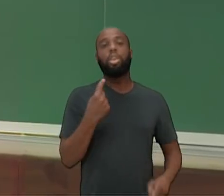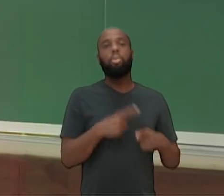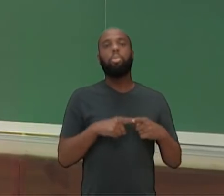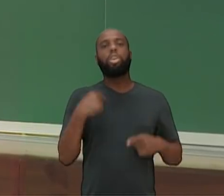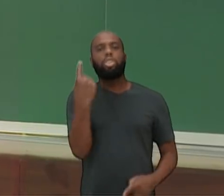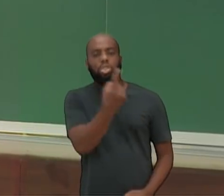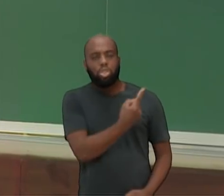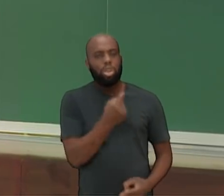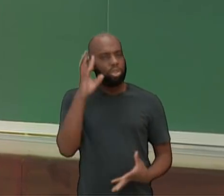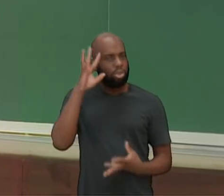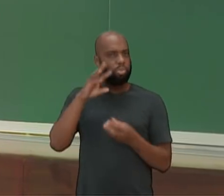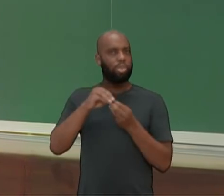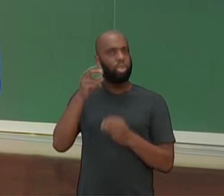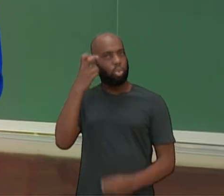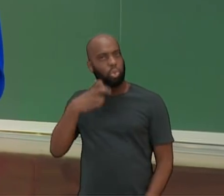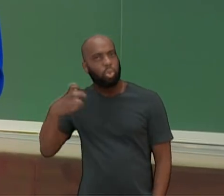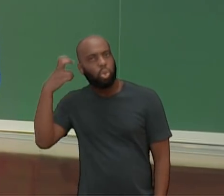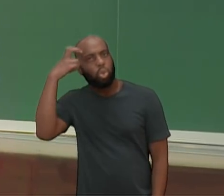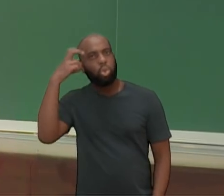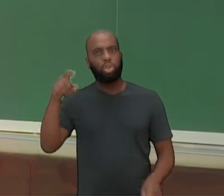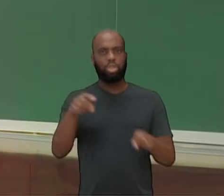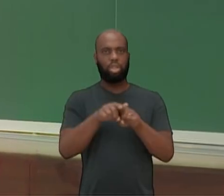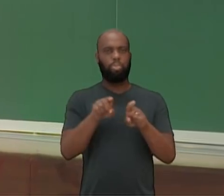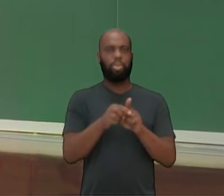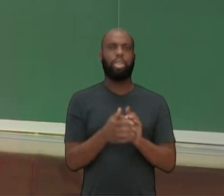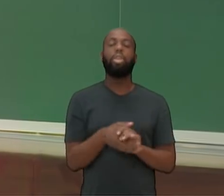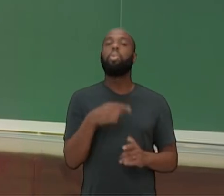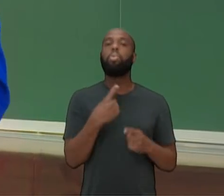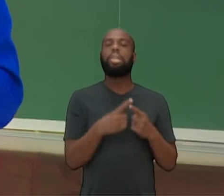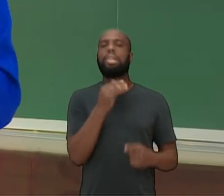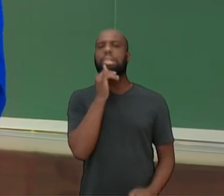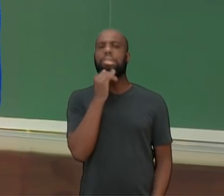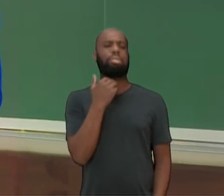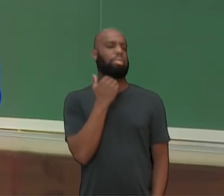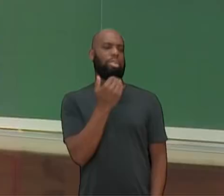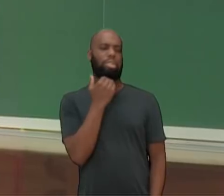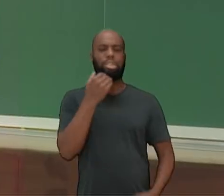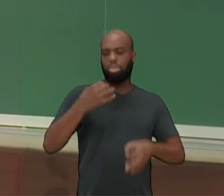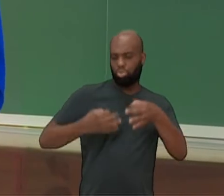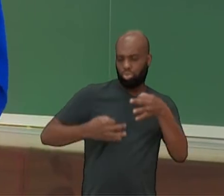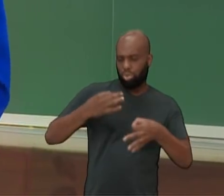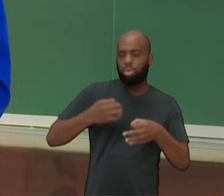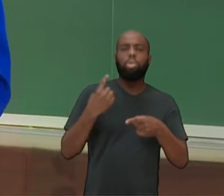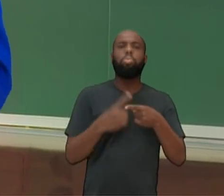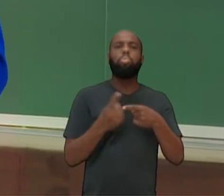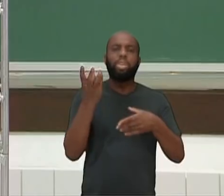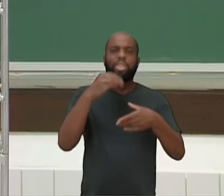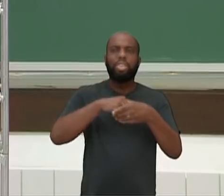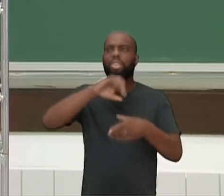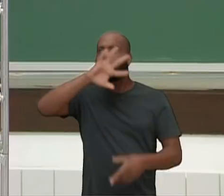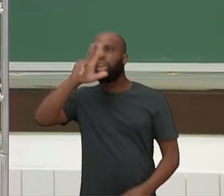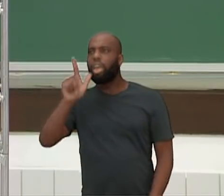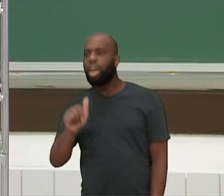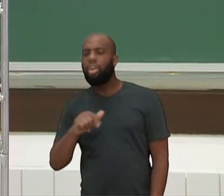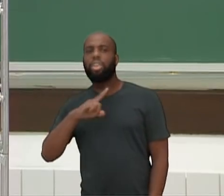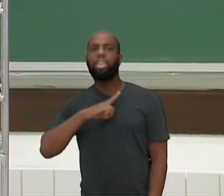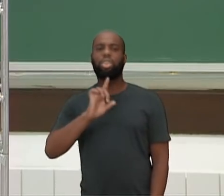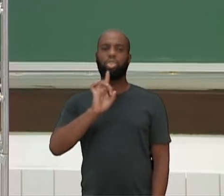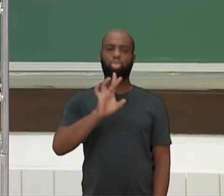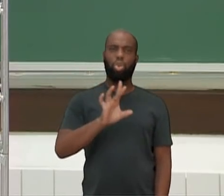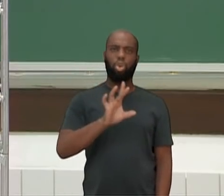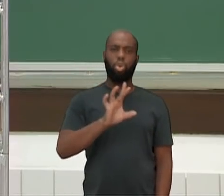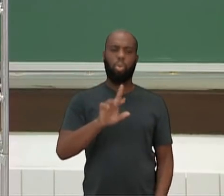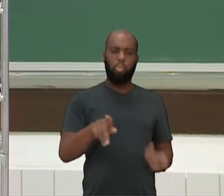as culturas, né? Lembra que eu falei lá que não adianta a gente julgar, nossa, por que lá na África eles fazem só jogo de meninos